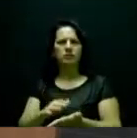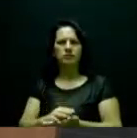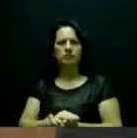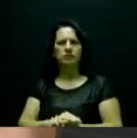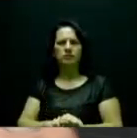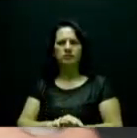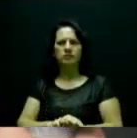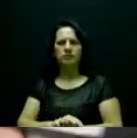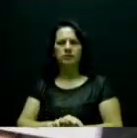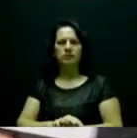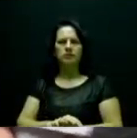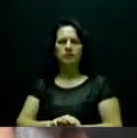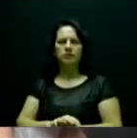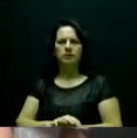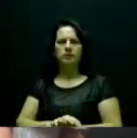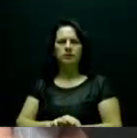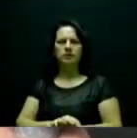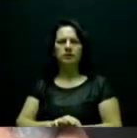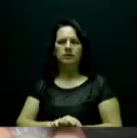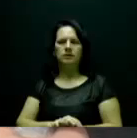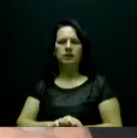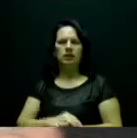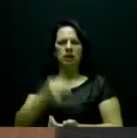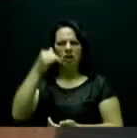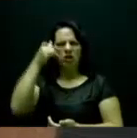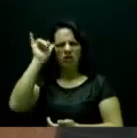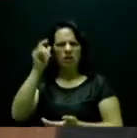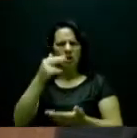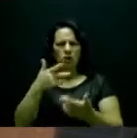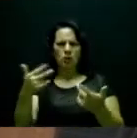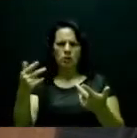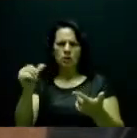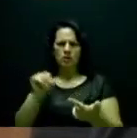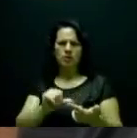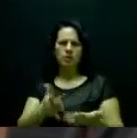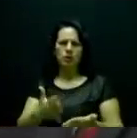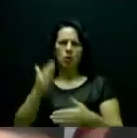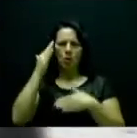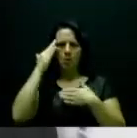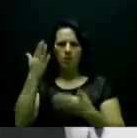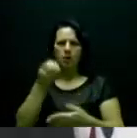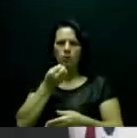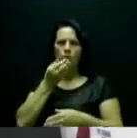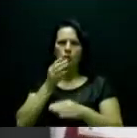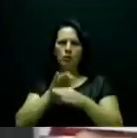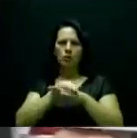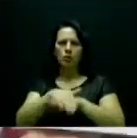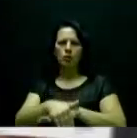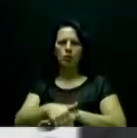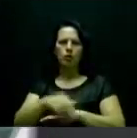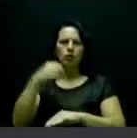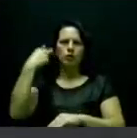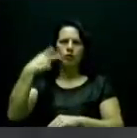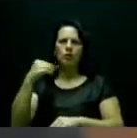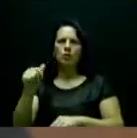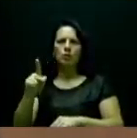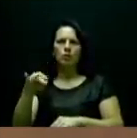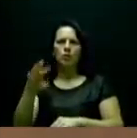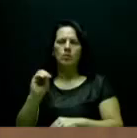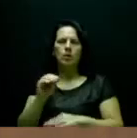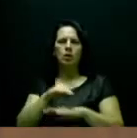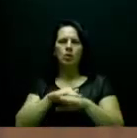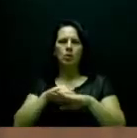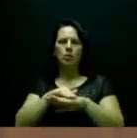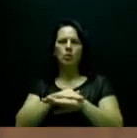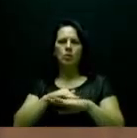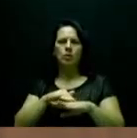isso. Parabéns, vereador. Obrigado. Uma boa noite. Obrigado, Márcio. Tá, então, o vereador Ademário conversando com a